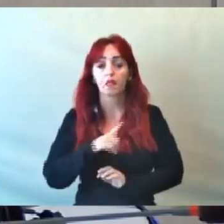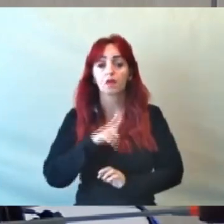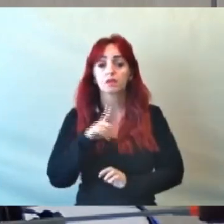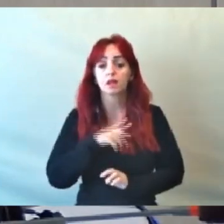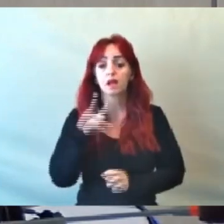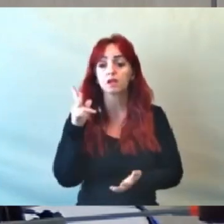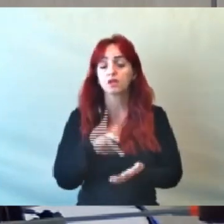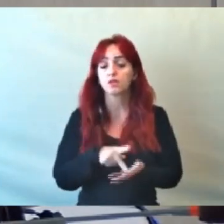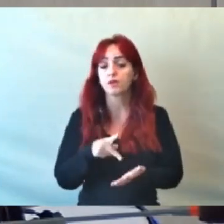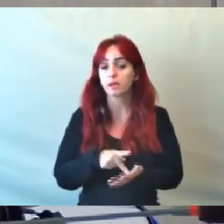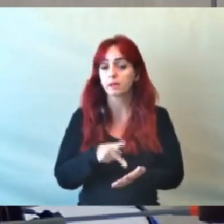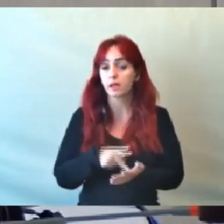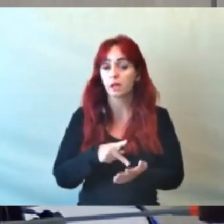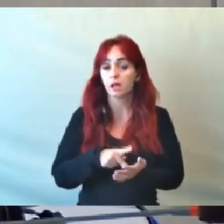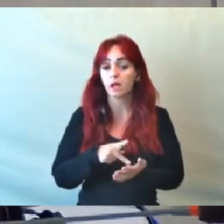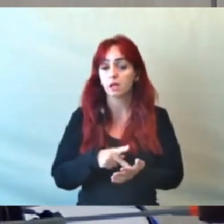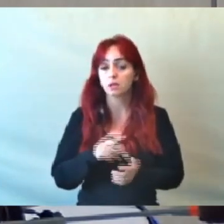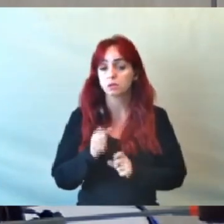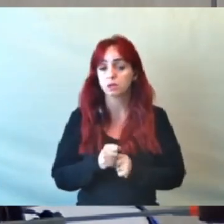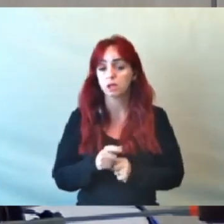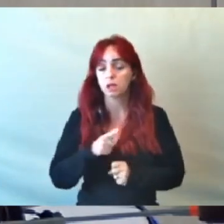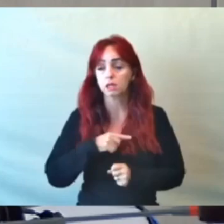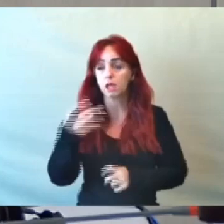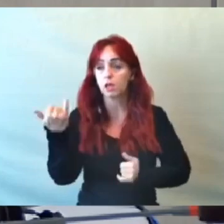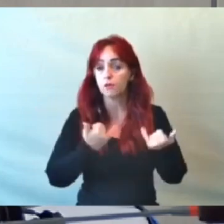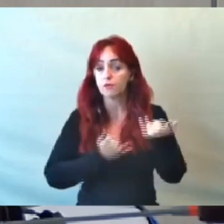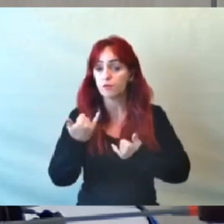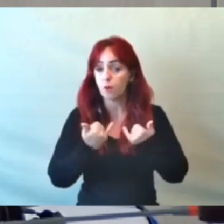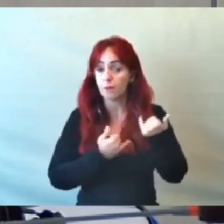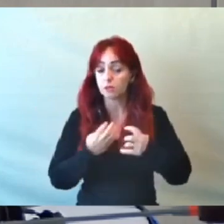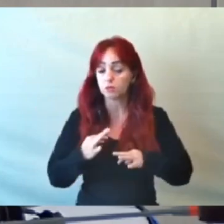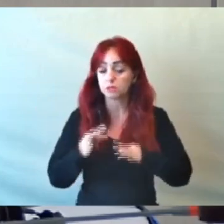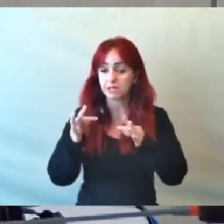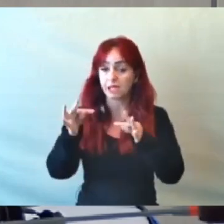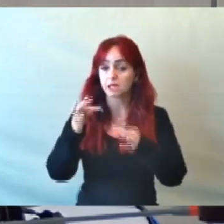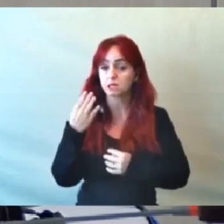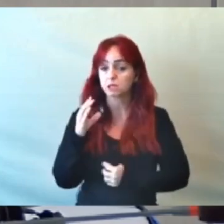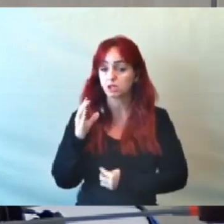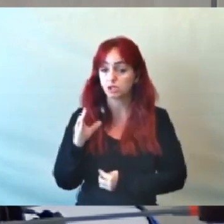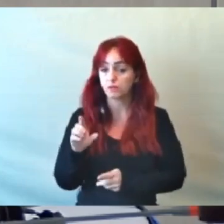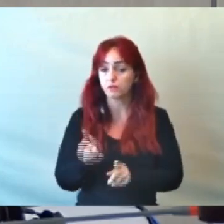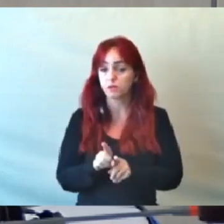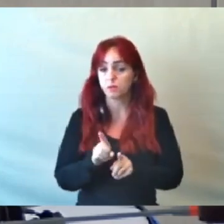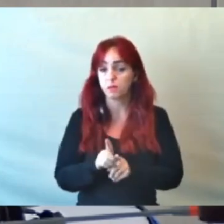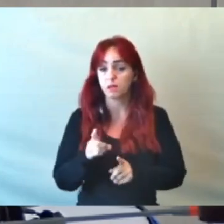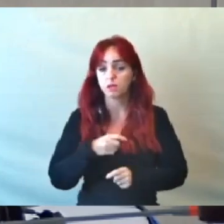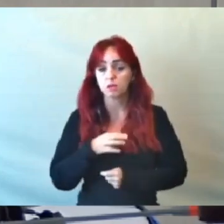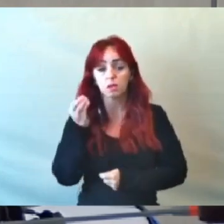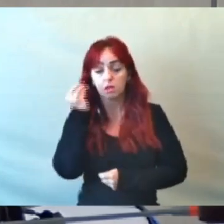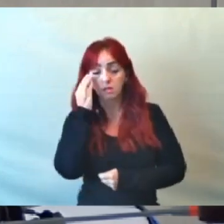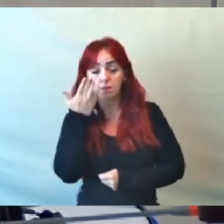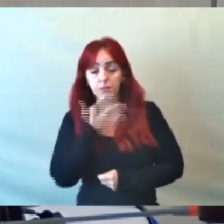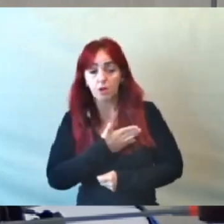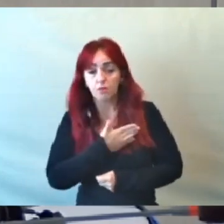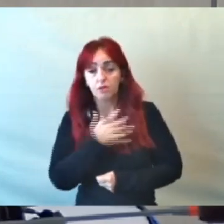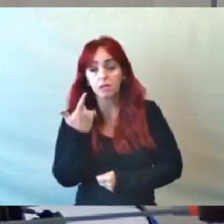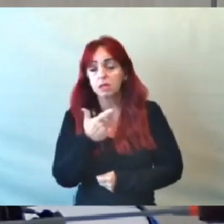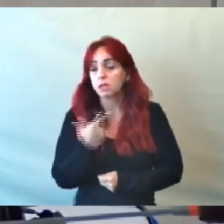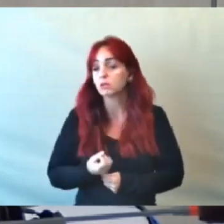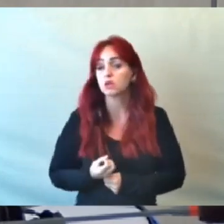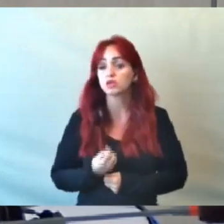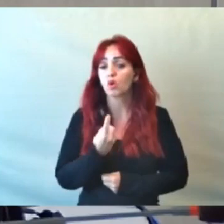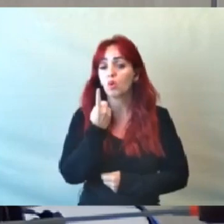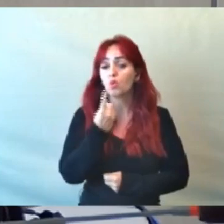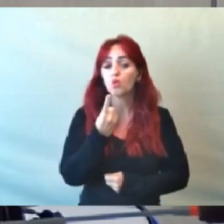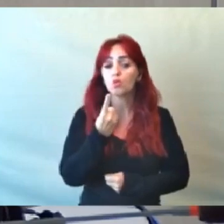diversas informações técnicas e científicas que atestam que não há um caminho apenas, que atestam que não há